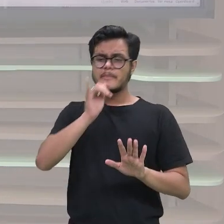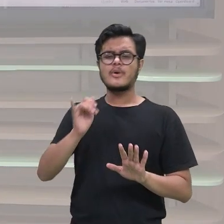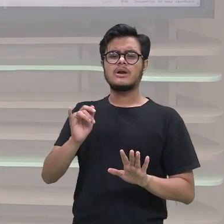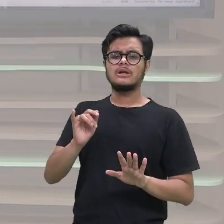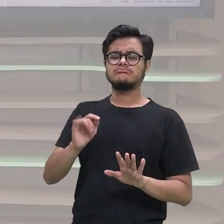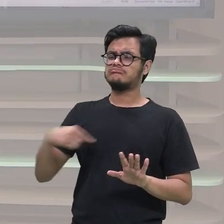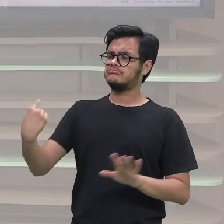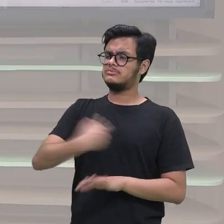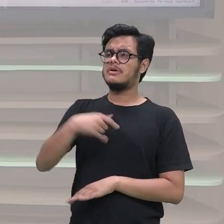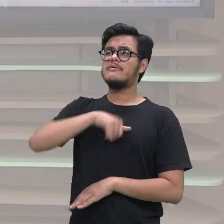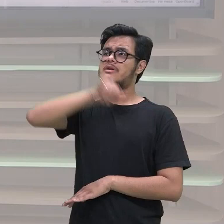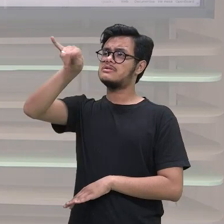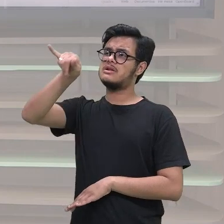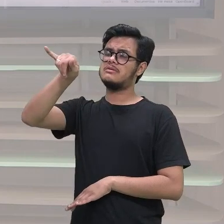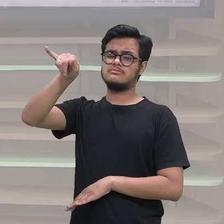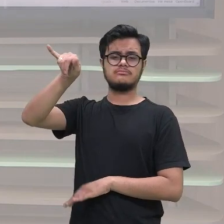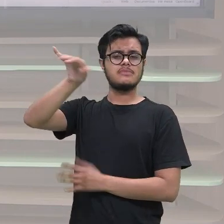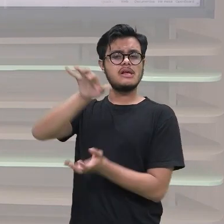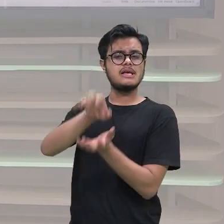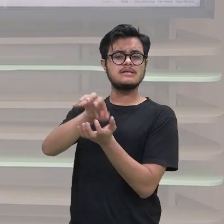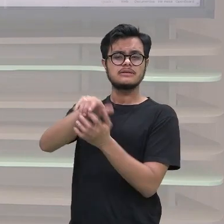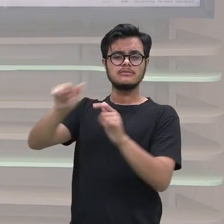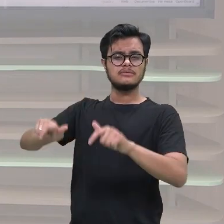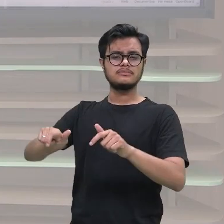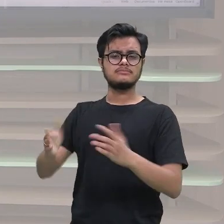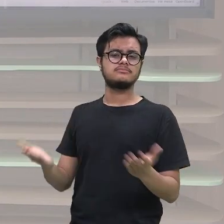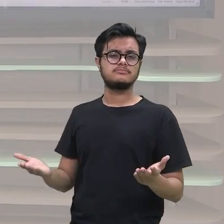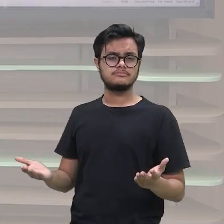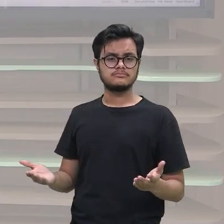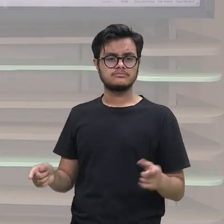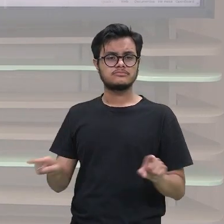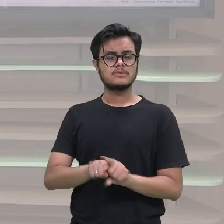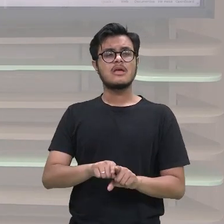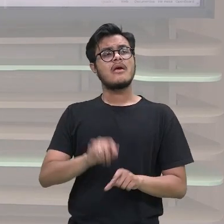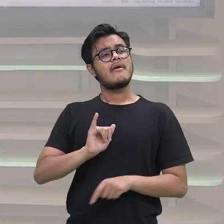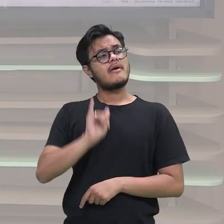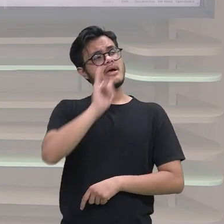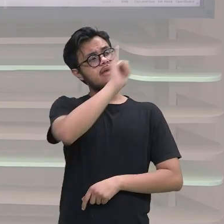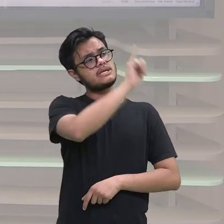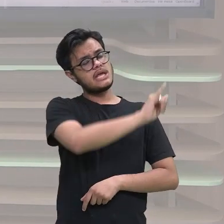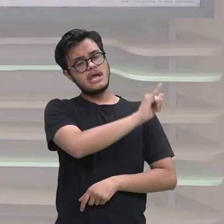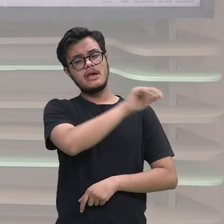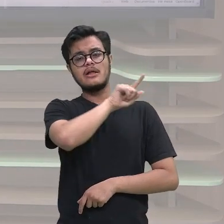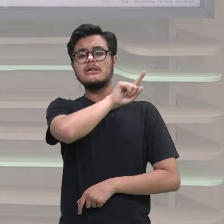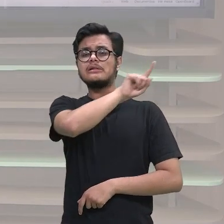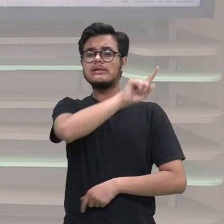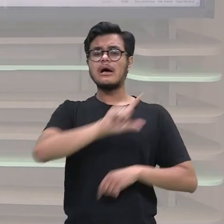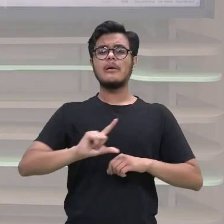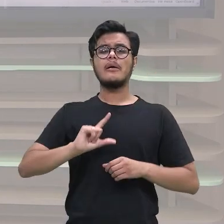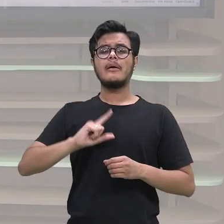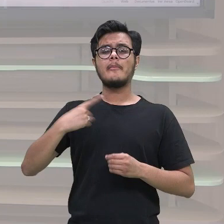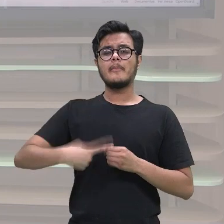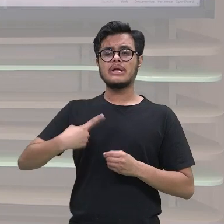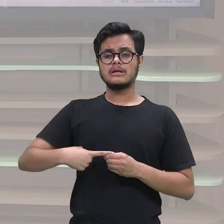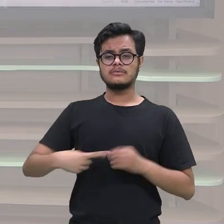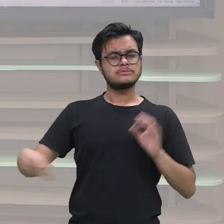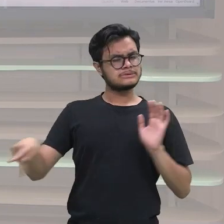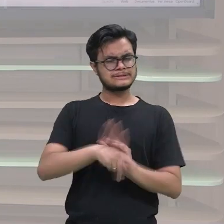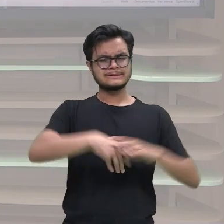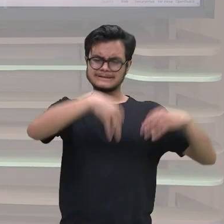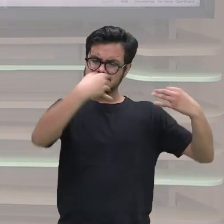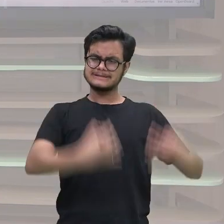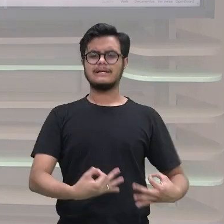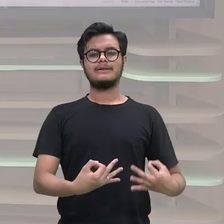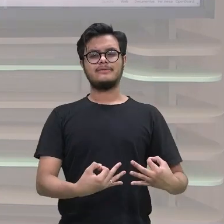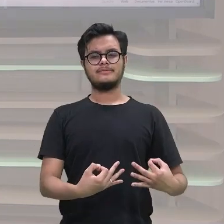viajaremos para Recife, viajaremos para Manacapuru, eu estou dando uma certeza, uma indicação de